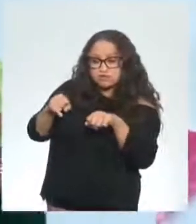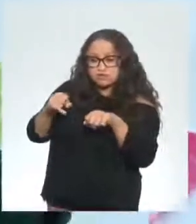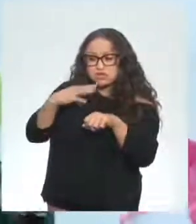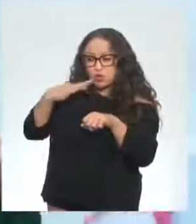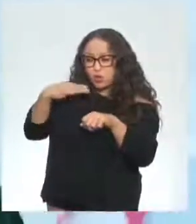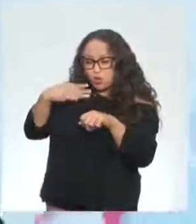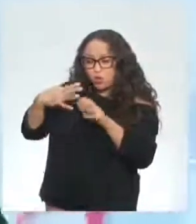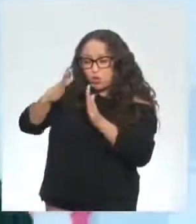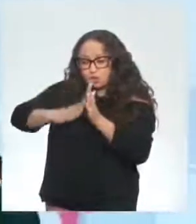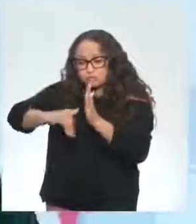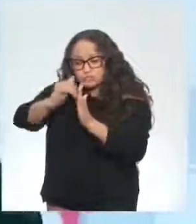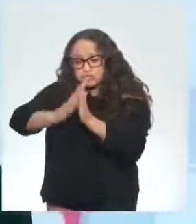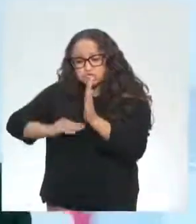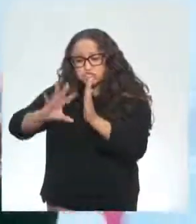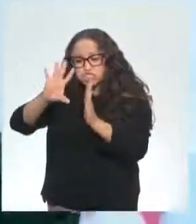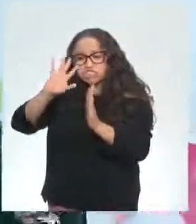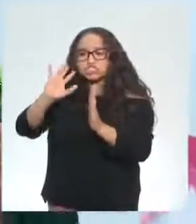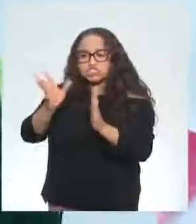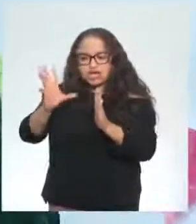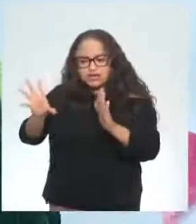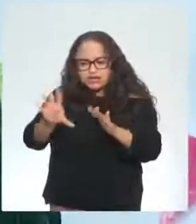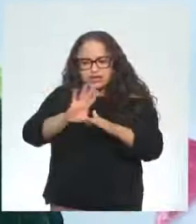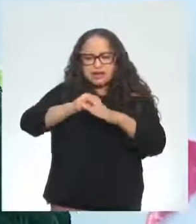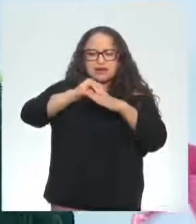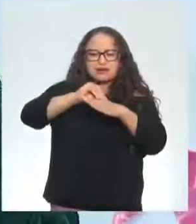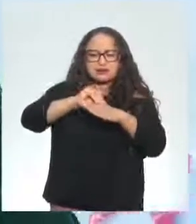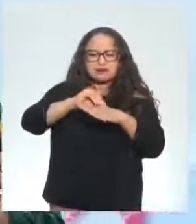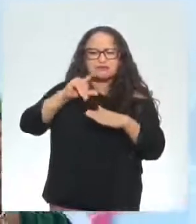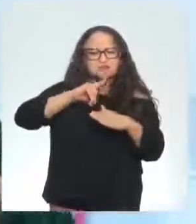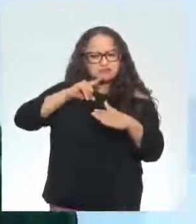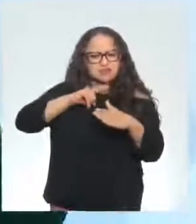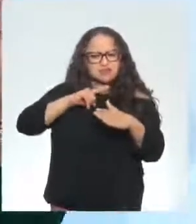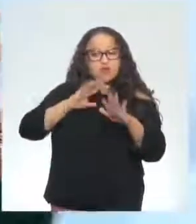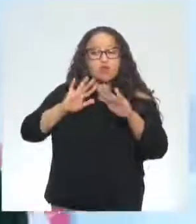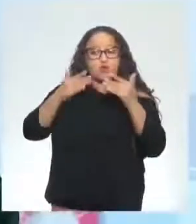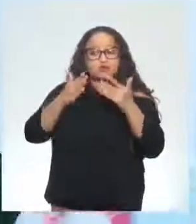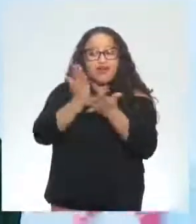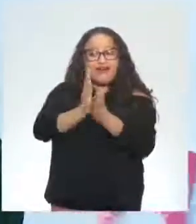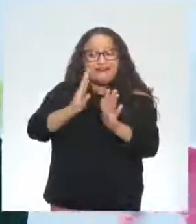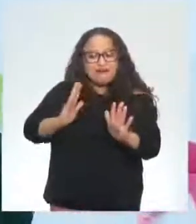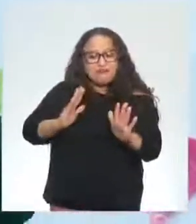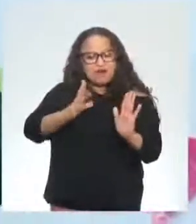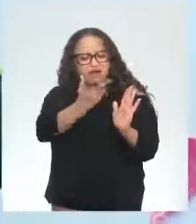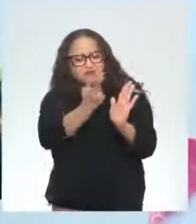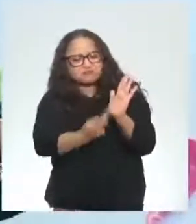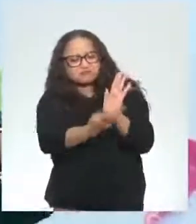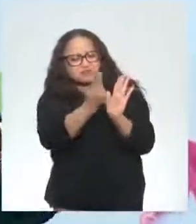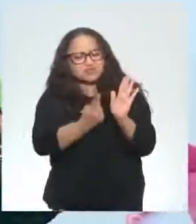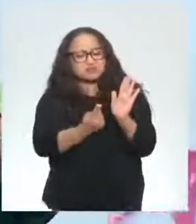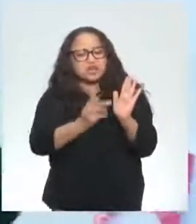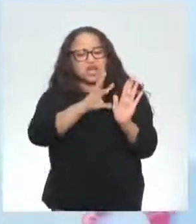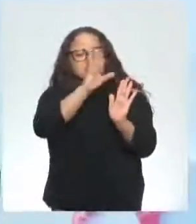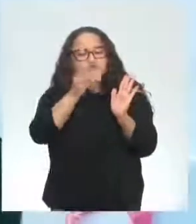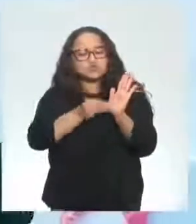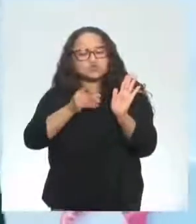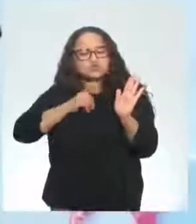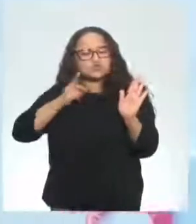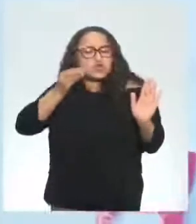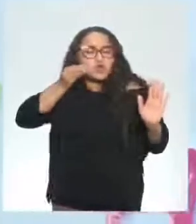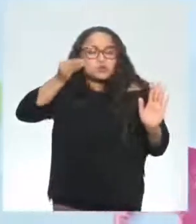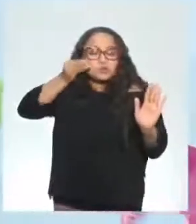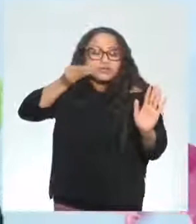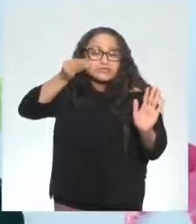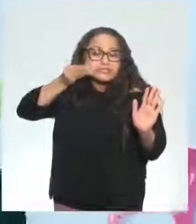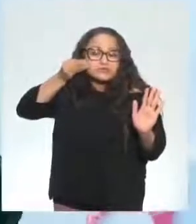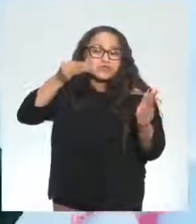nesse material na hora de eu dar o acabamento final, nessa obra? Né? Então, tudo isso ele vai passar por esse processo de